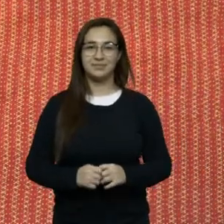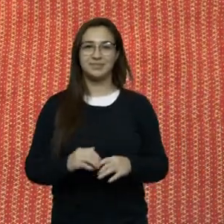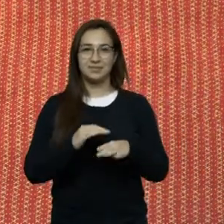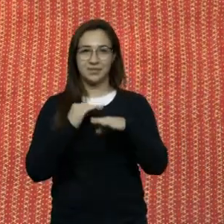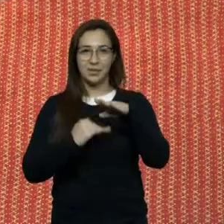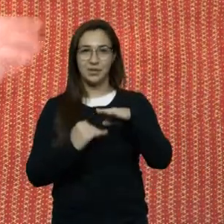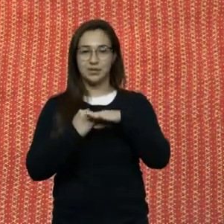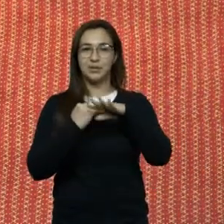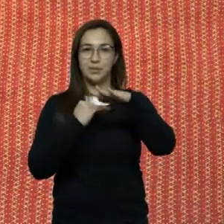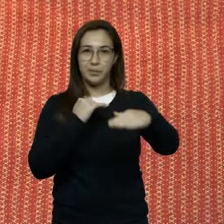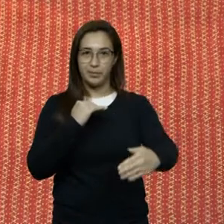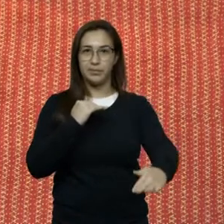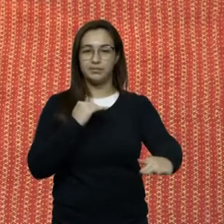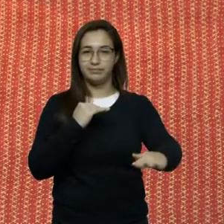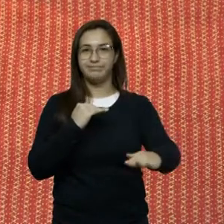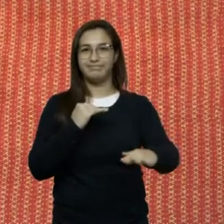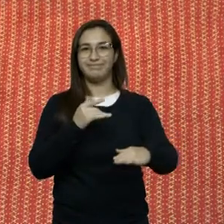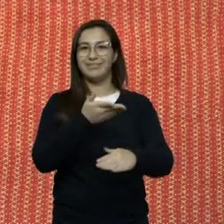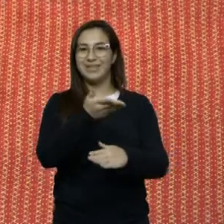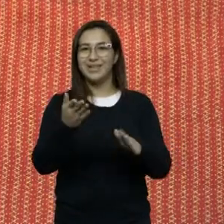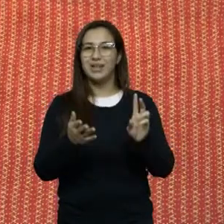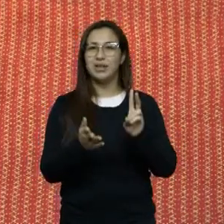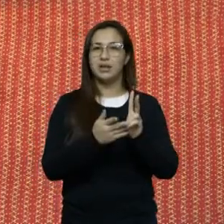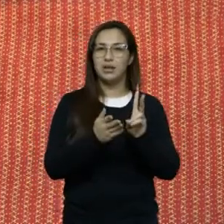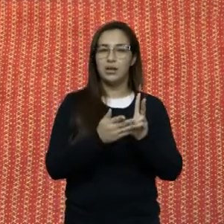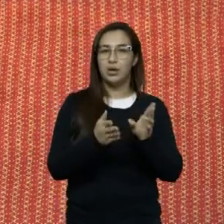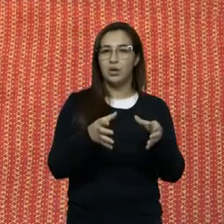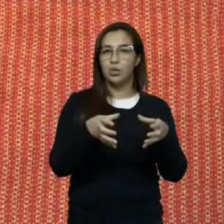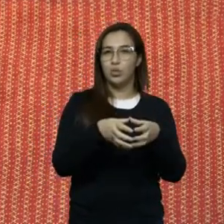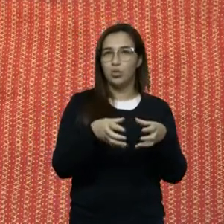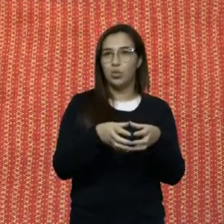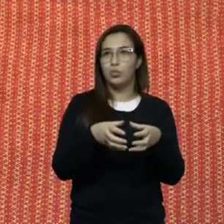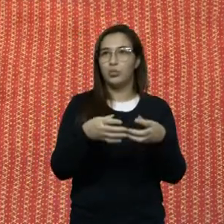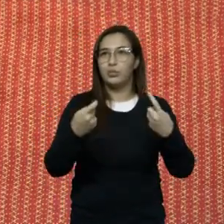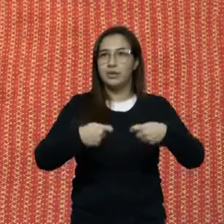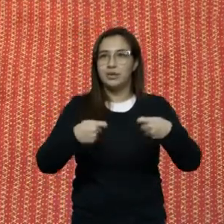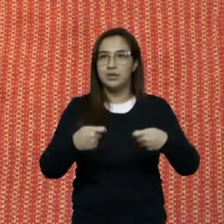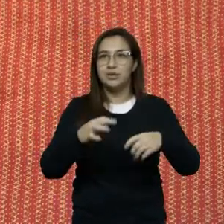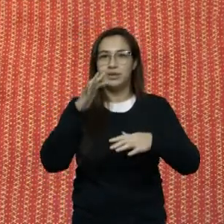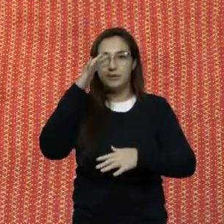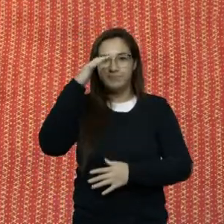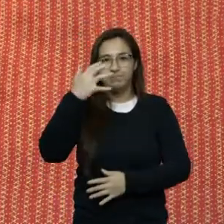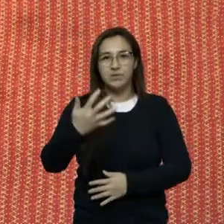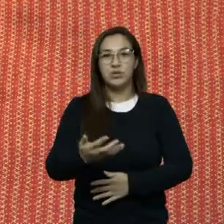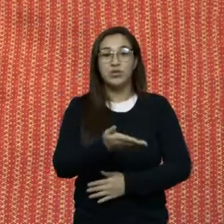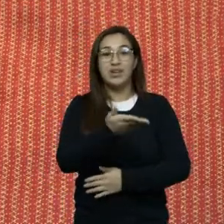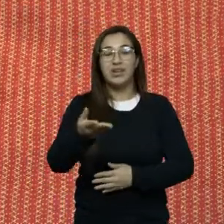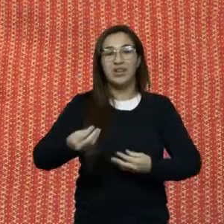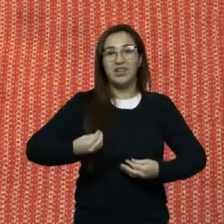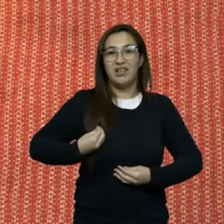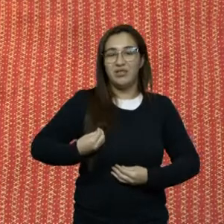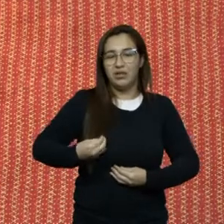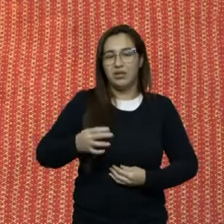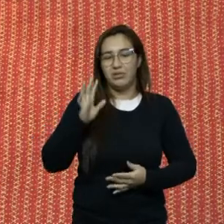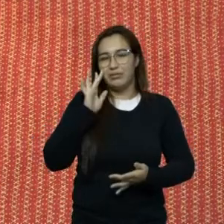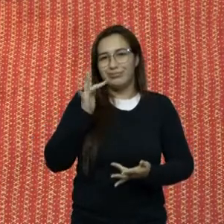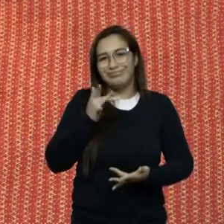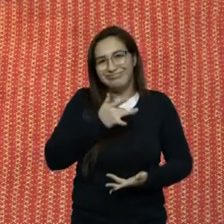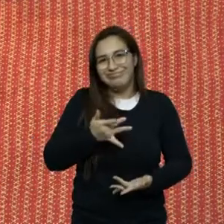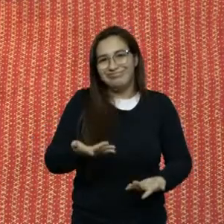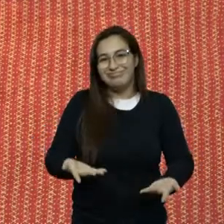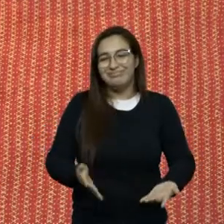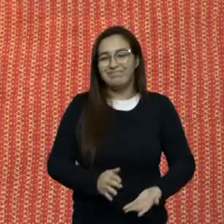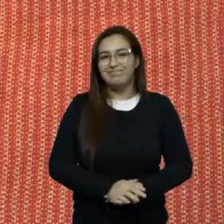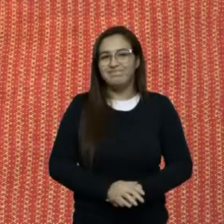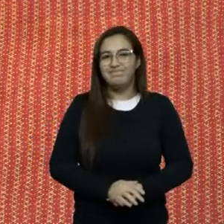logicamente as questões da da os indígenas a serem a serem resolvidas também tem também os problemas que eles vivenciam obviamente mais vai